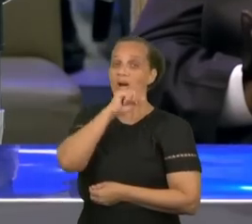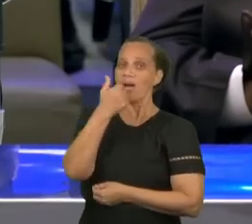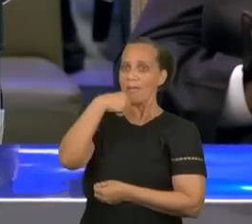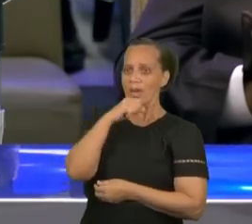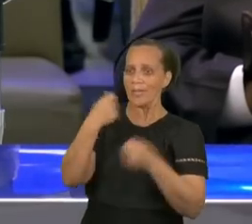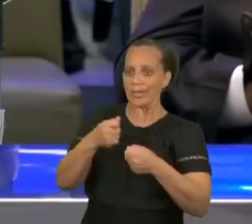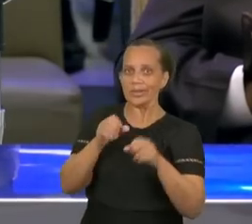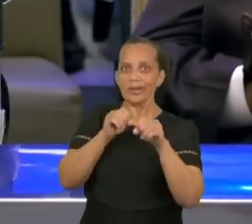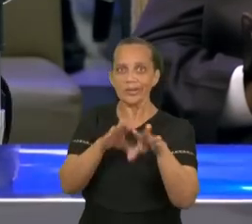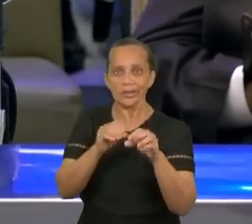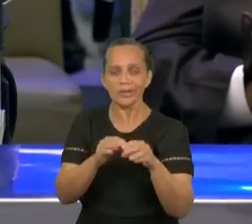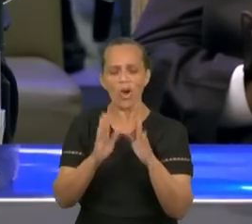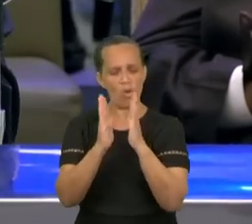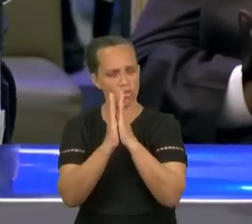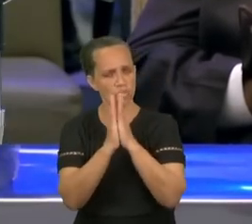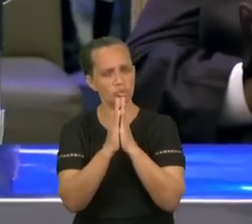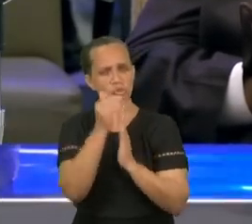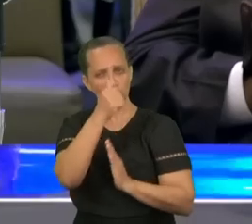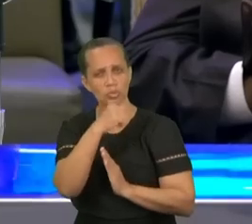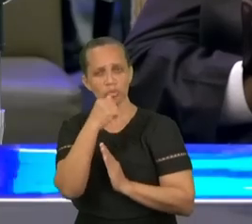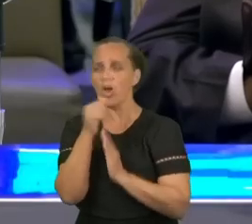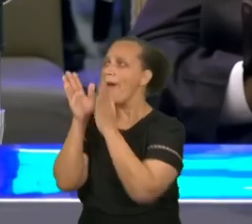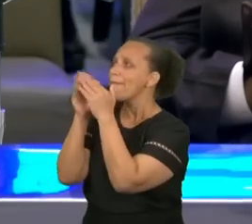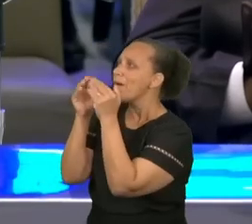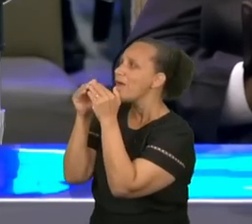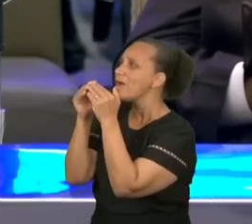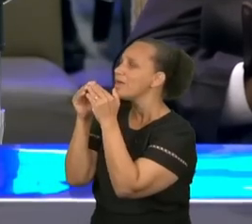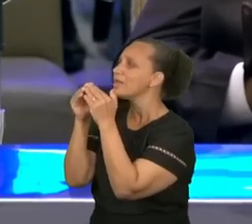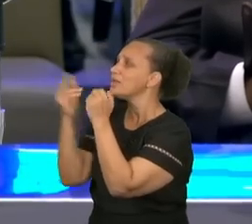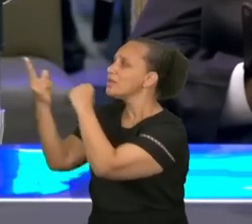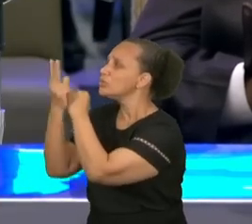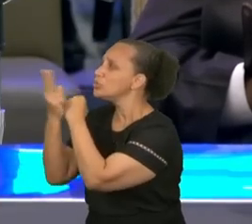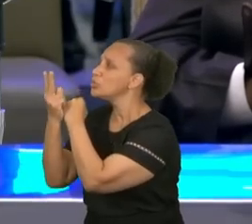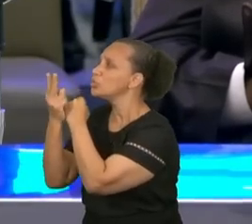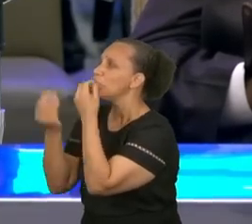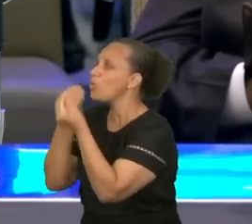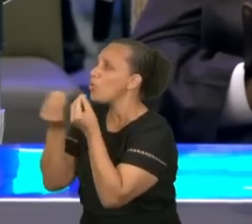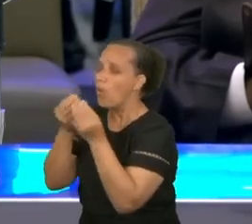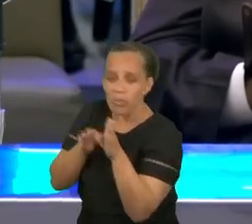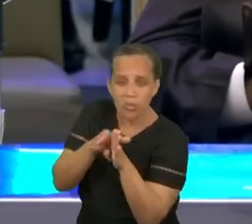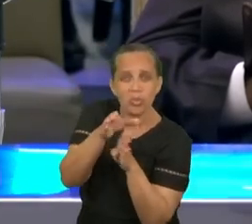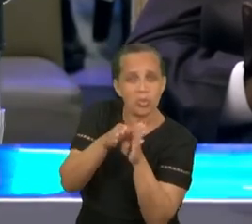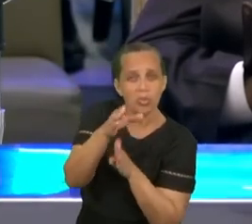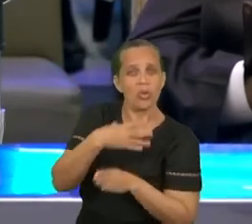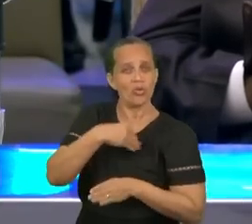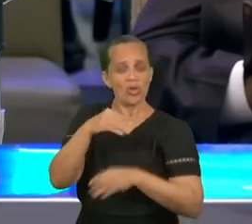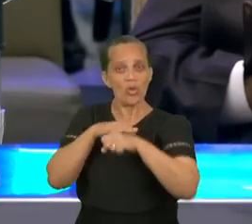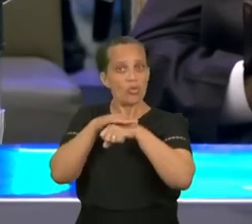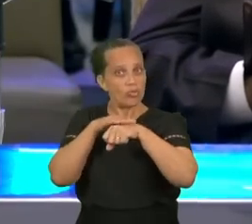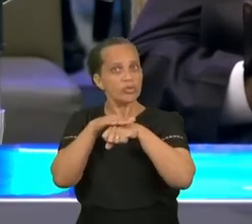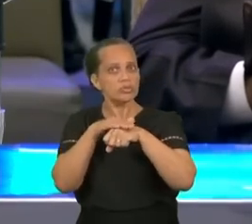ora jejum pelo teu filho pede direção a Deus para orientá-lo de forma sábia conversa